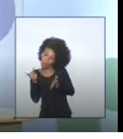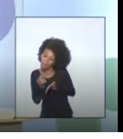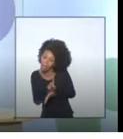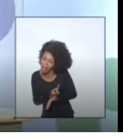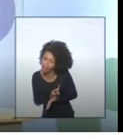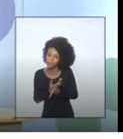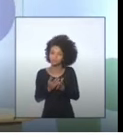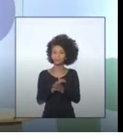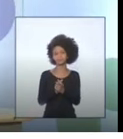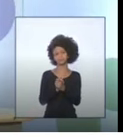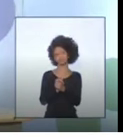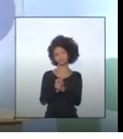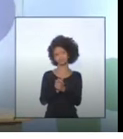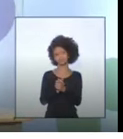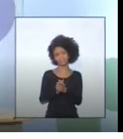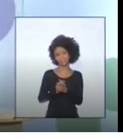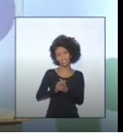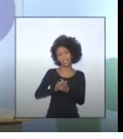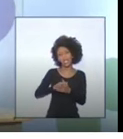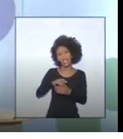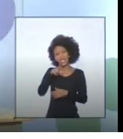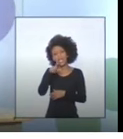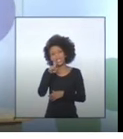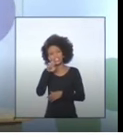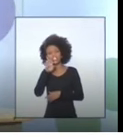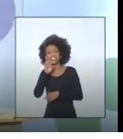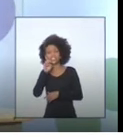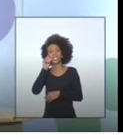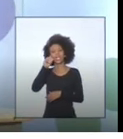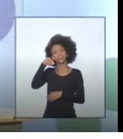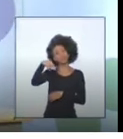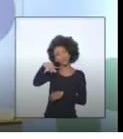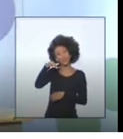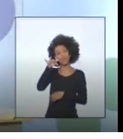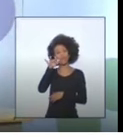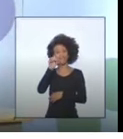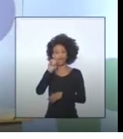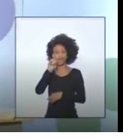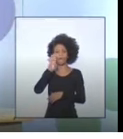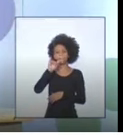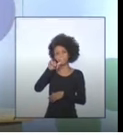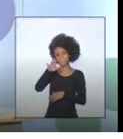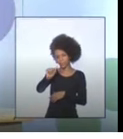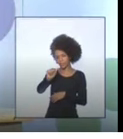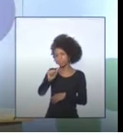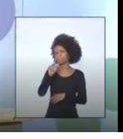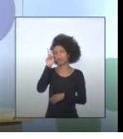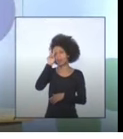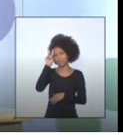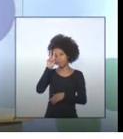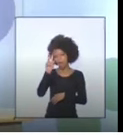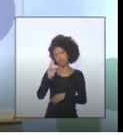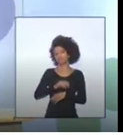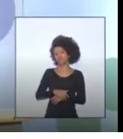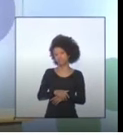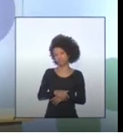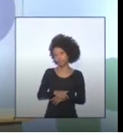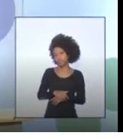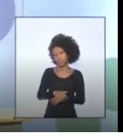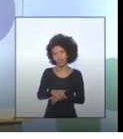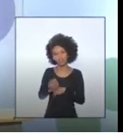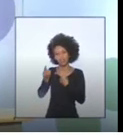errado. Xenofobia, muito bem lembrado. Não vamos praticar isso aqui, né? Não vamos ofender